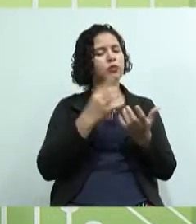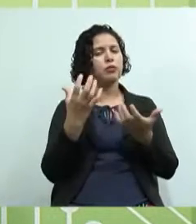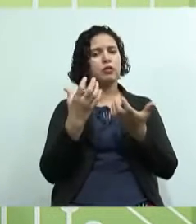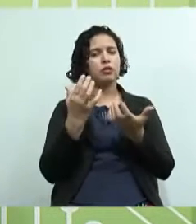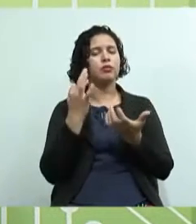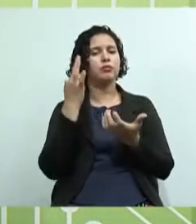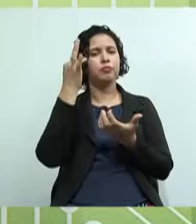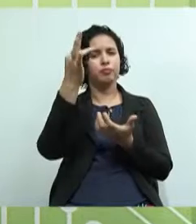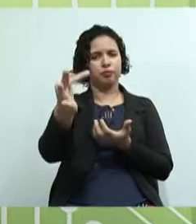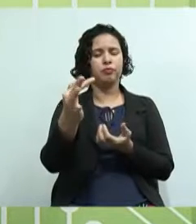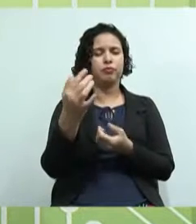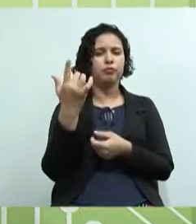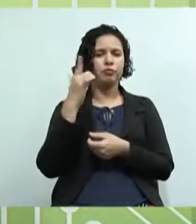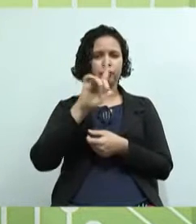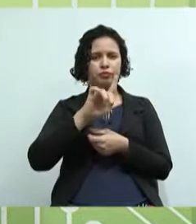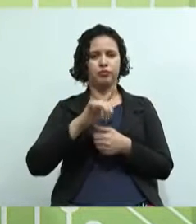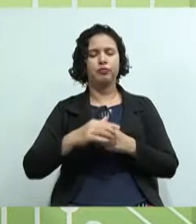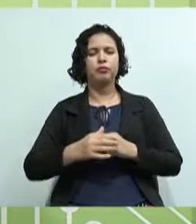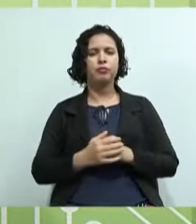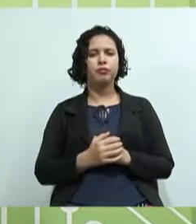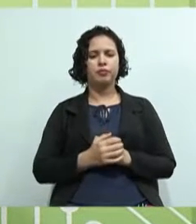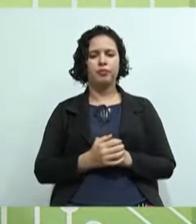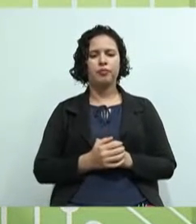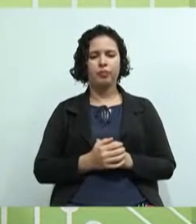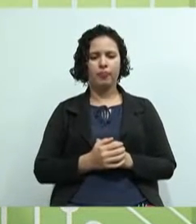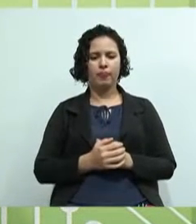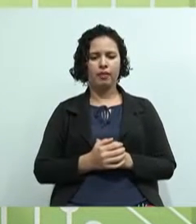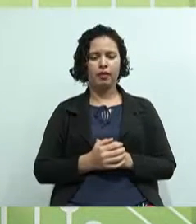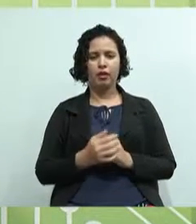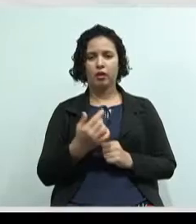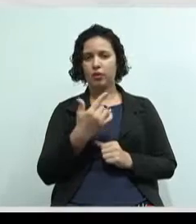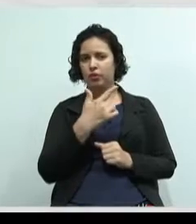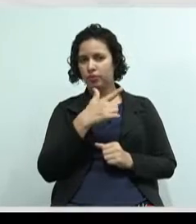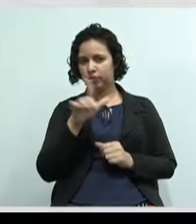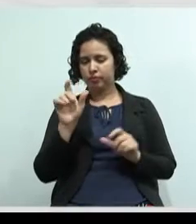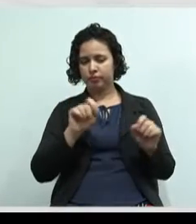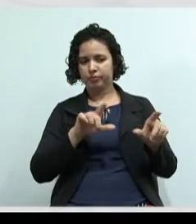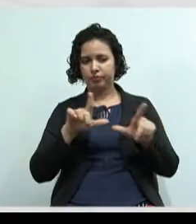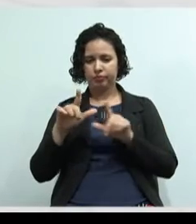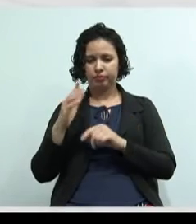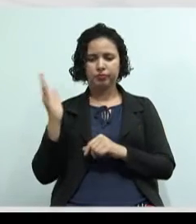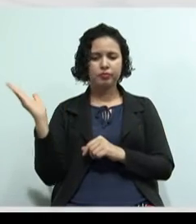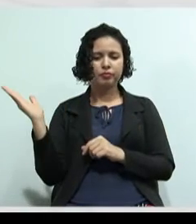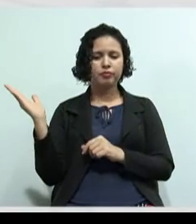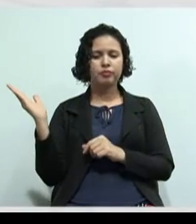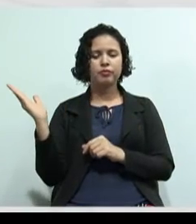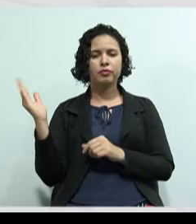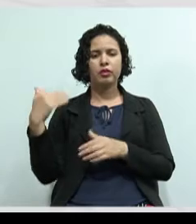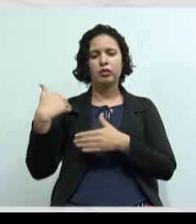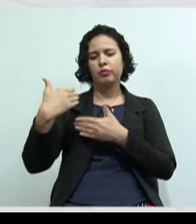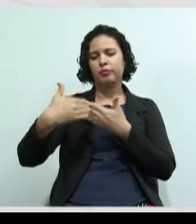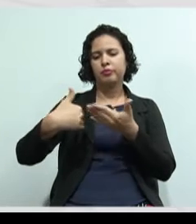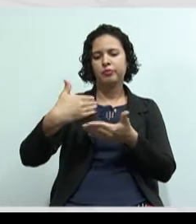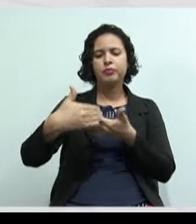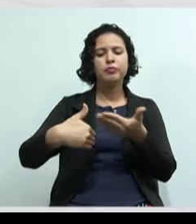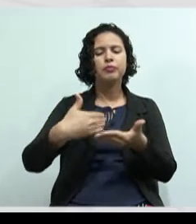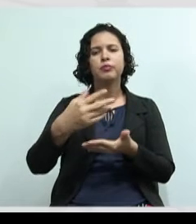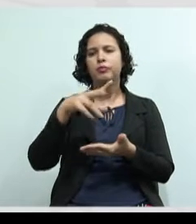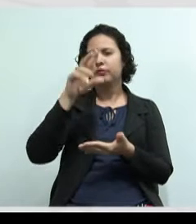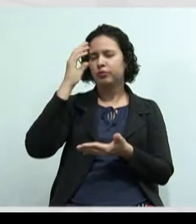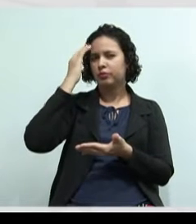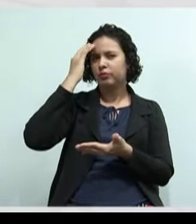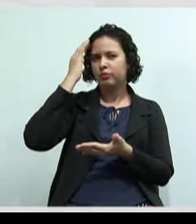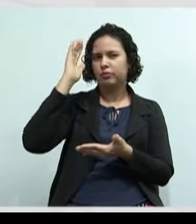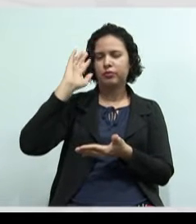alcançar no futuro, tá bom? Vamos para o próximo slide. Olha só, então, nós tivemos a evolução do pensamento estratégico na administração